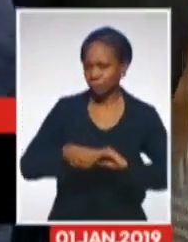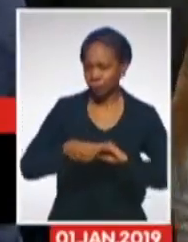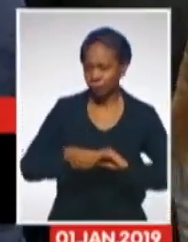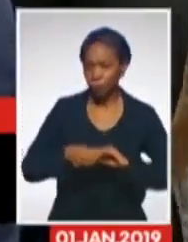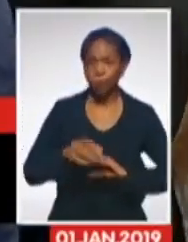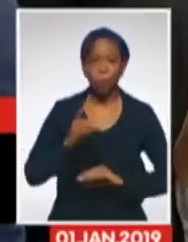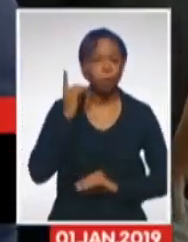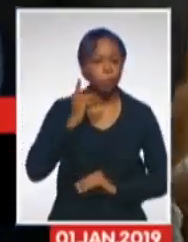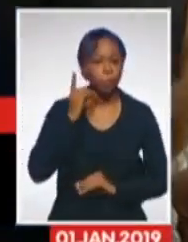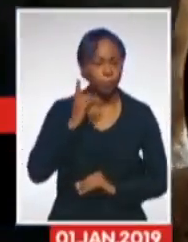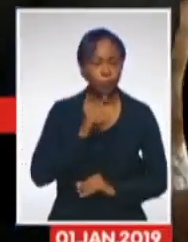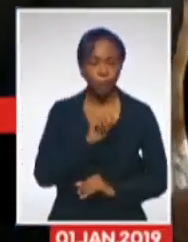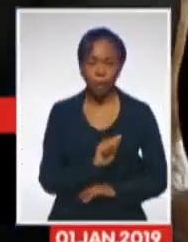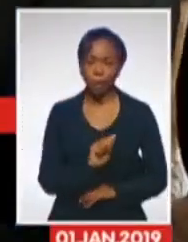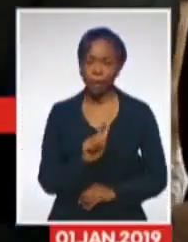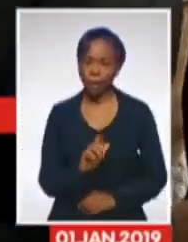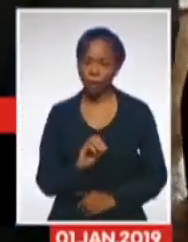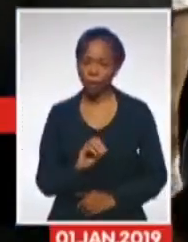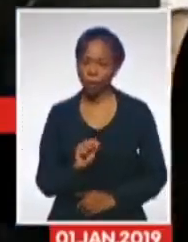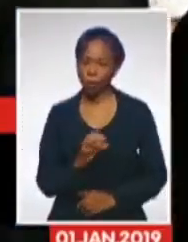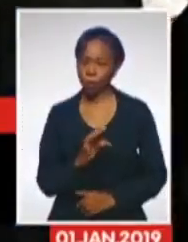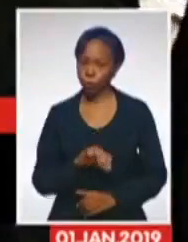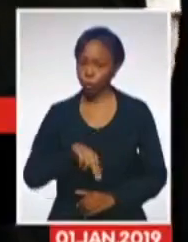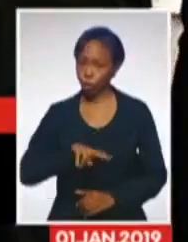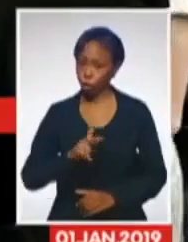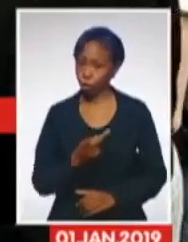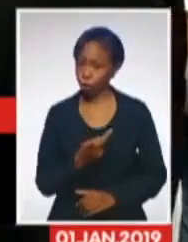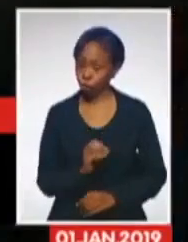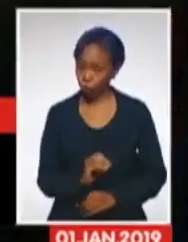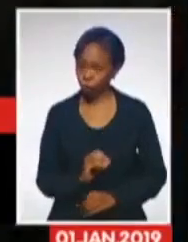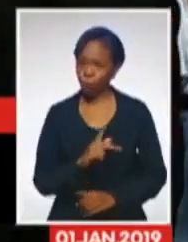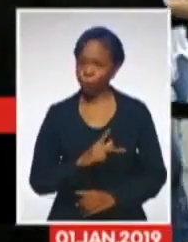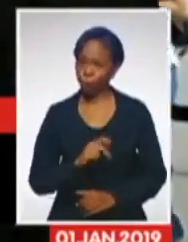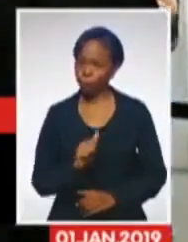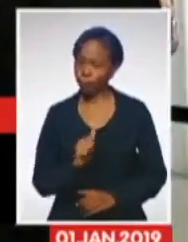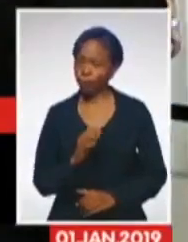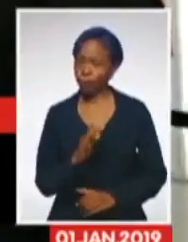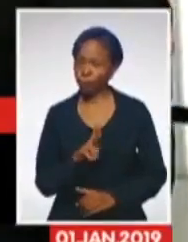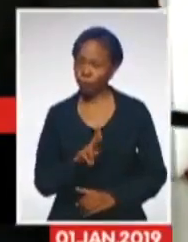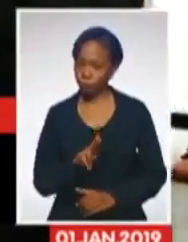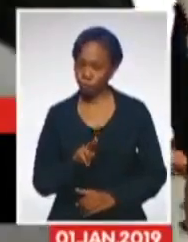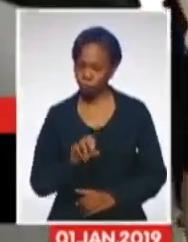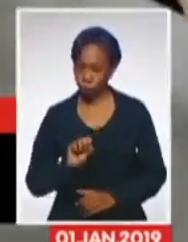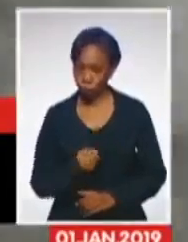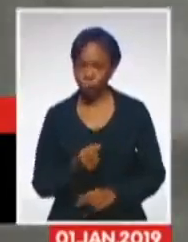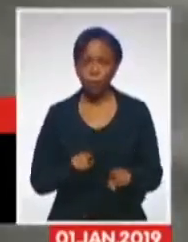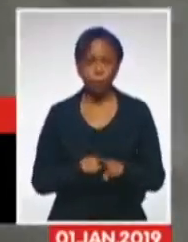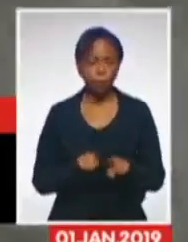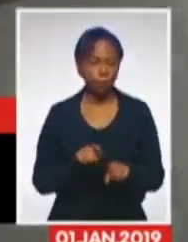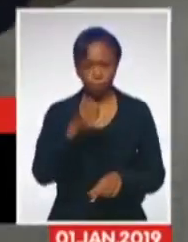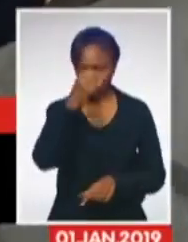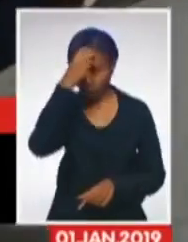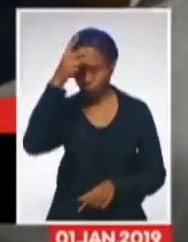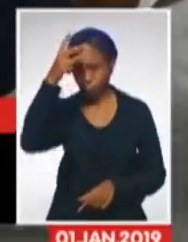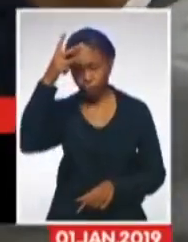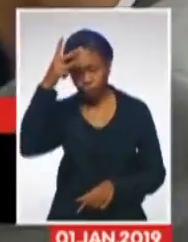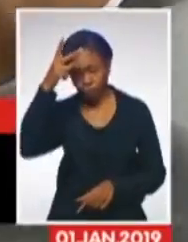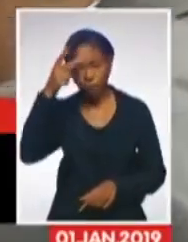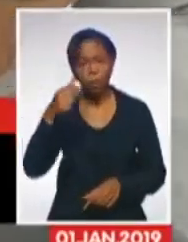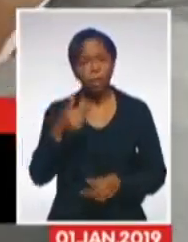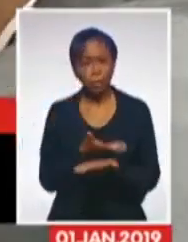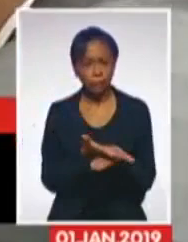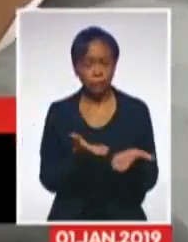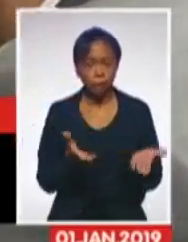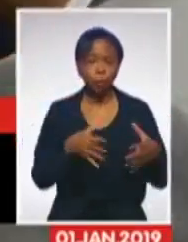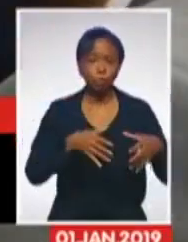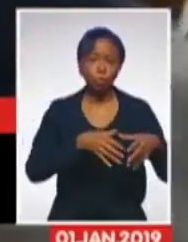líder do Bloco Compromisso com Minas. Está sendo recebido, então, também pelos prefeitos e por essa comissão designada aqui